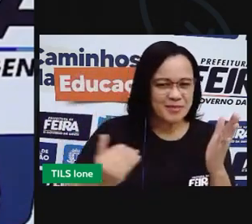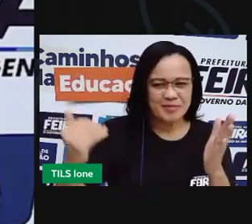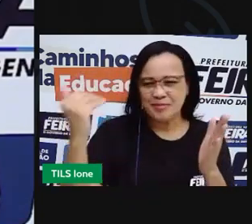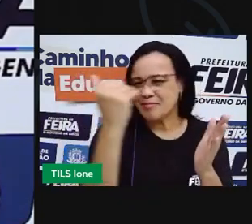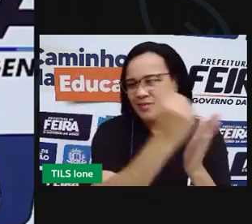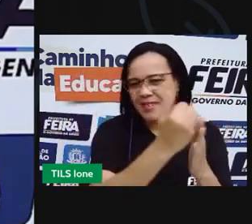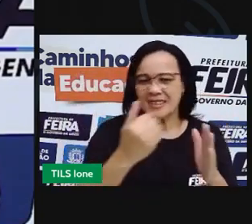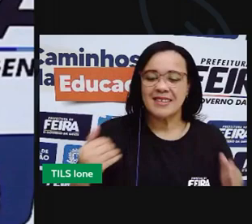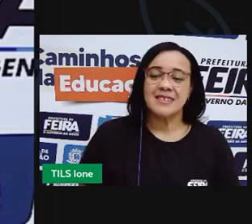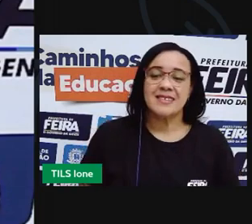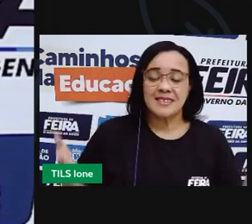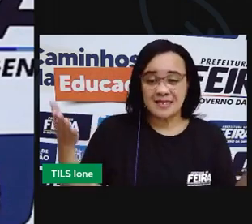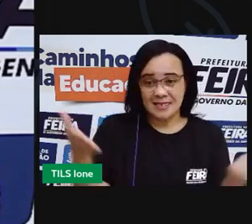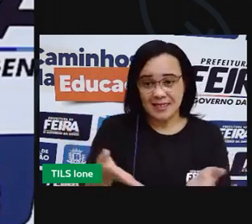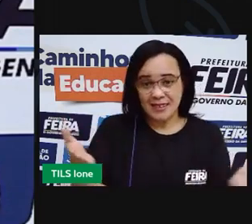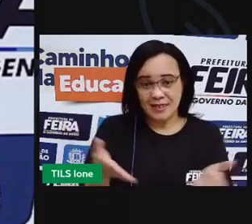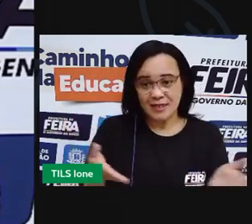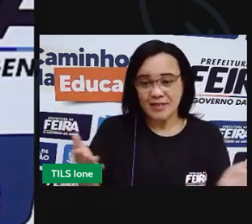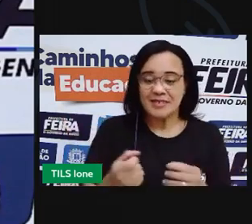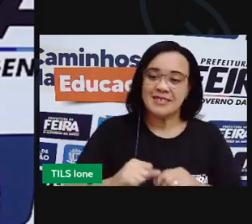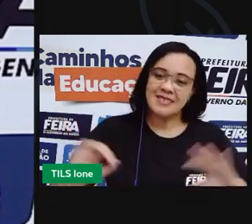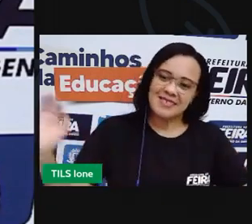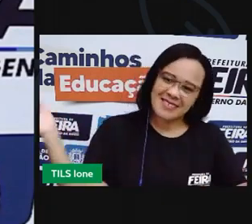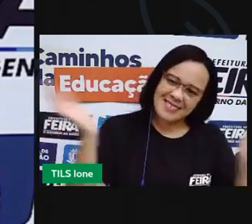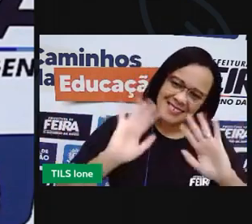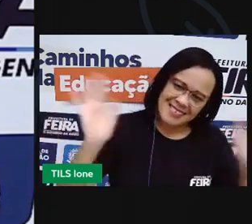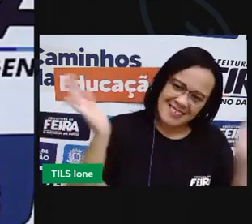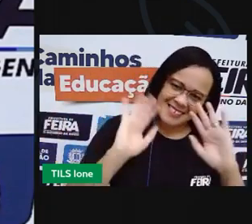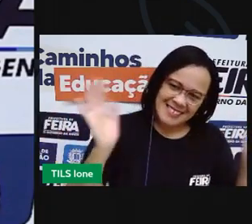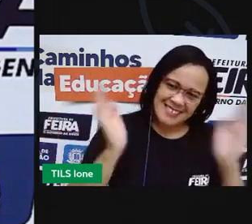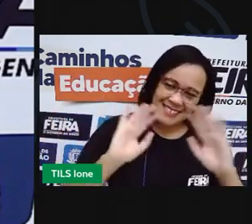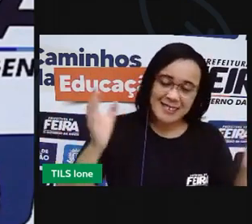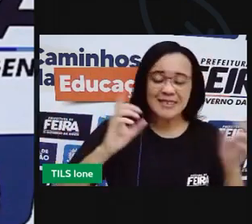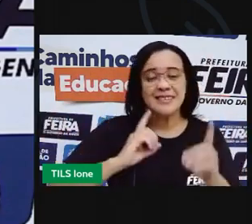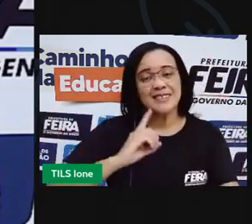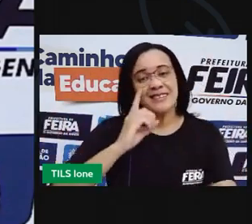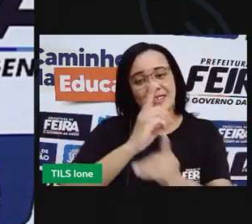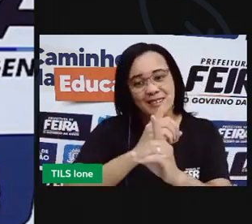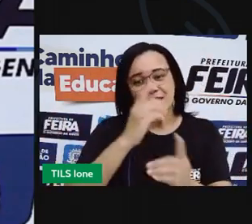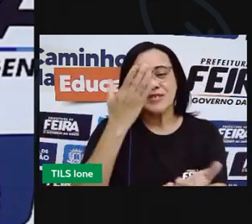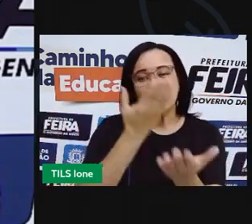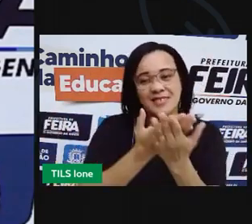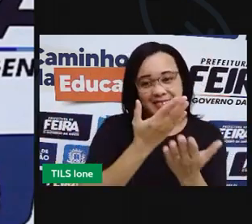faça. Agora nós vamos nos despedir. Nos encontramos na próxima